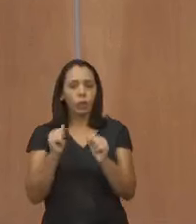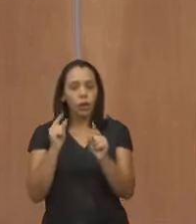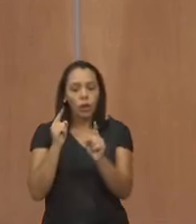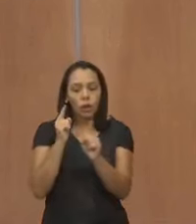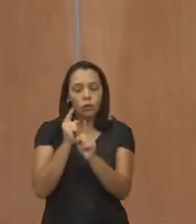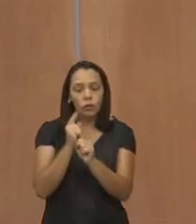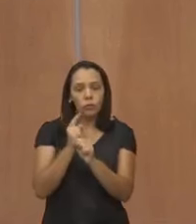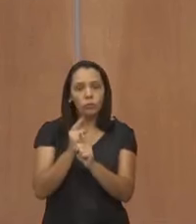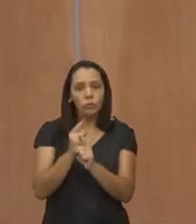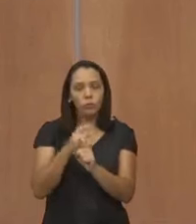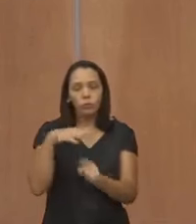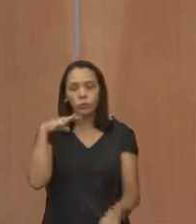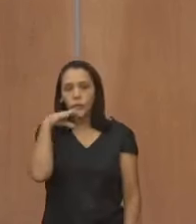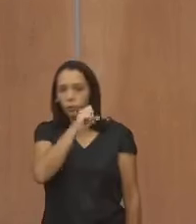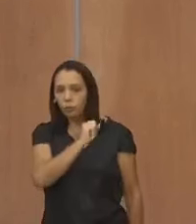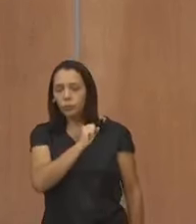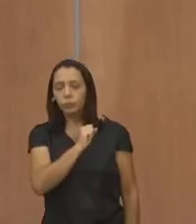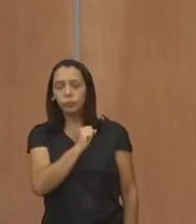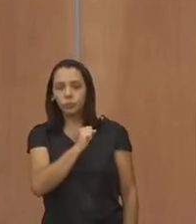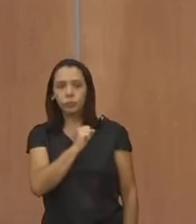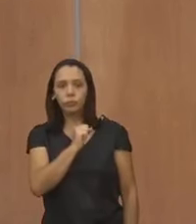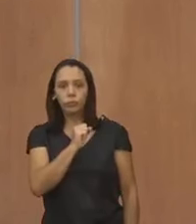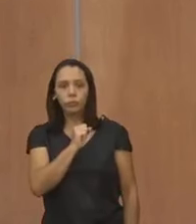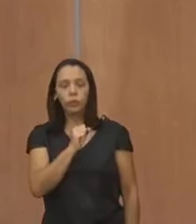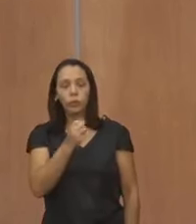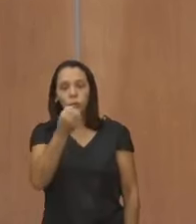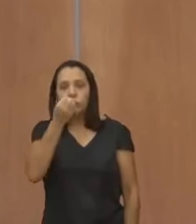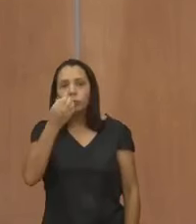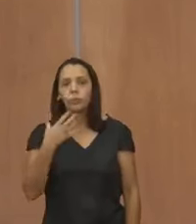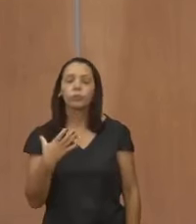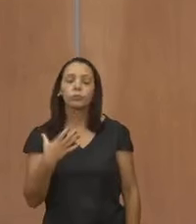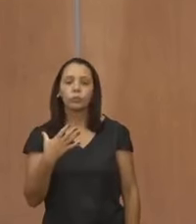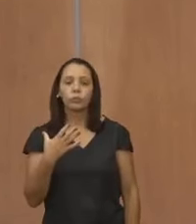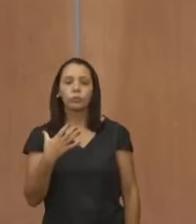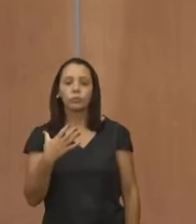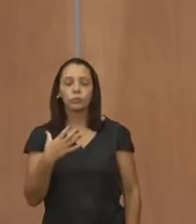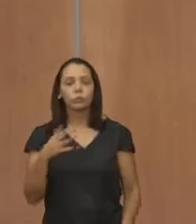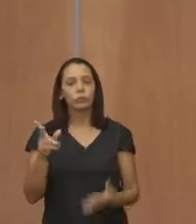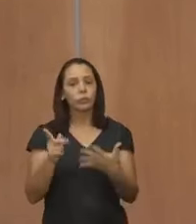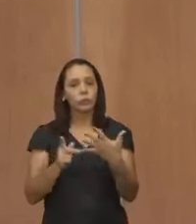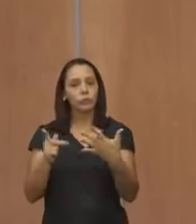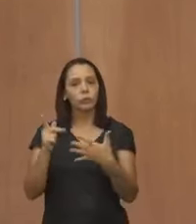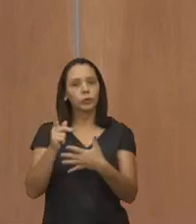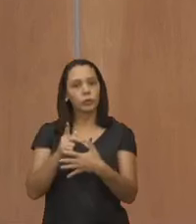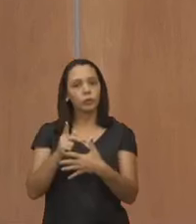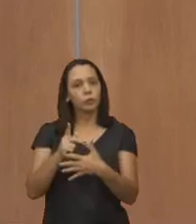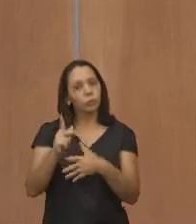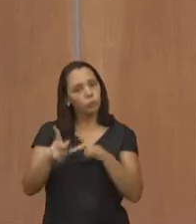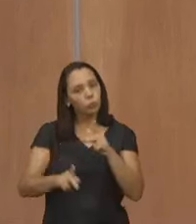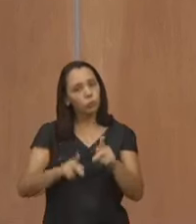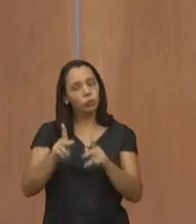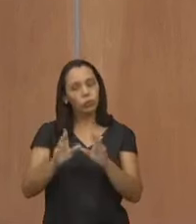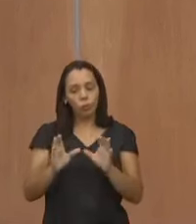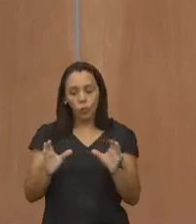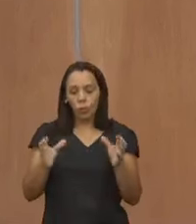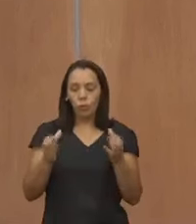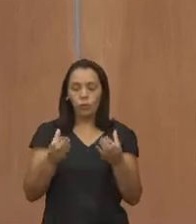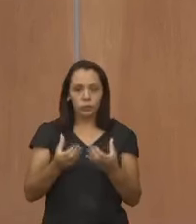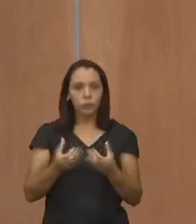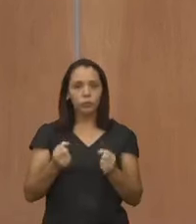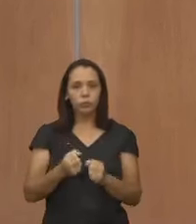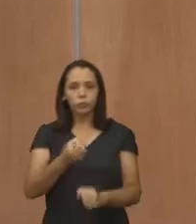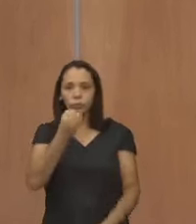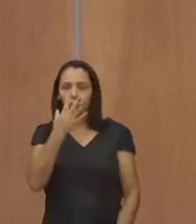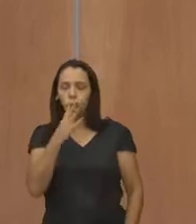atendimento célere, que é rápido e efetivo, das prioridades comunitárias. Vale esclarecer que